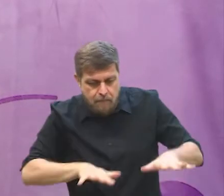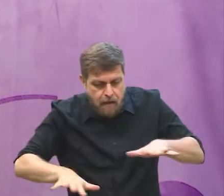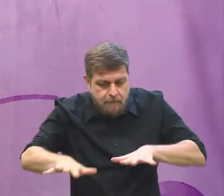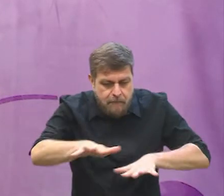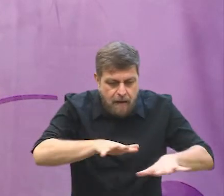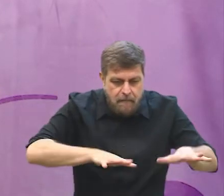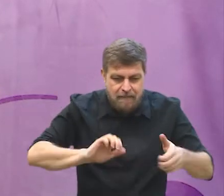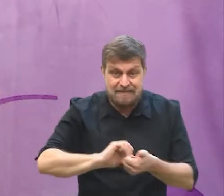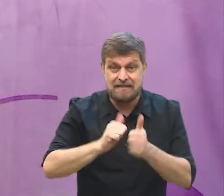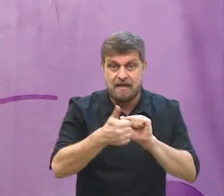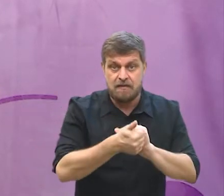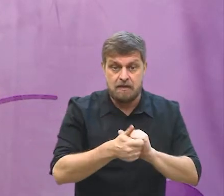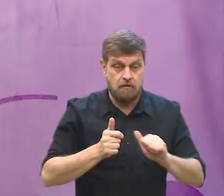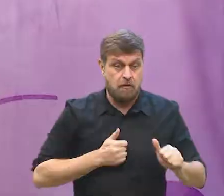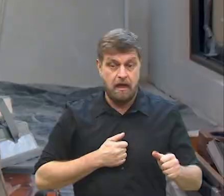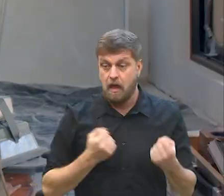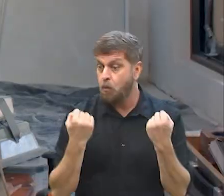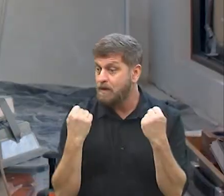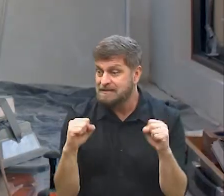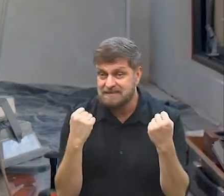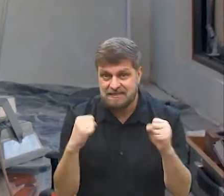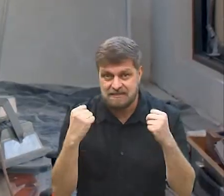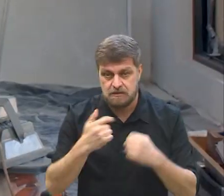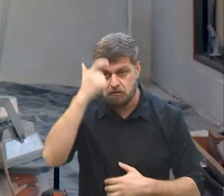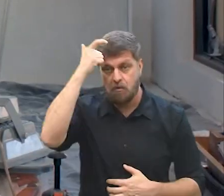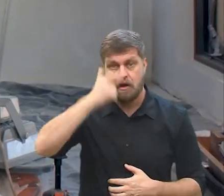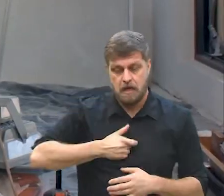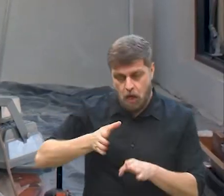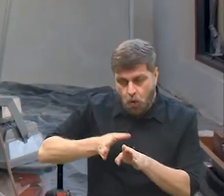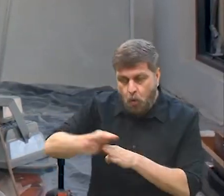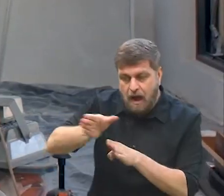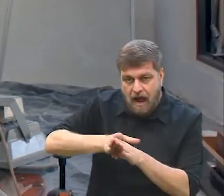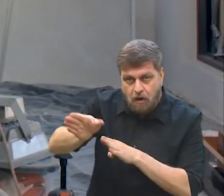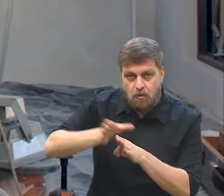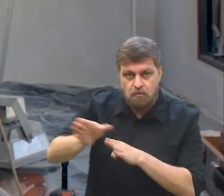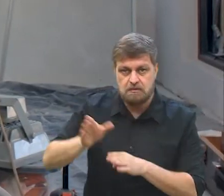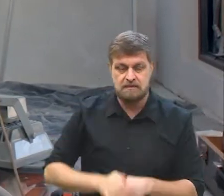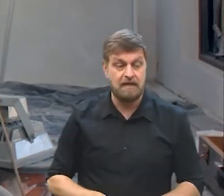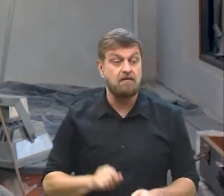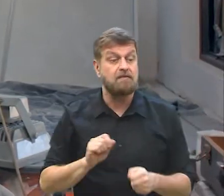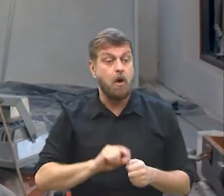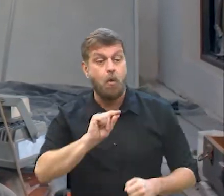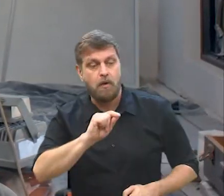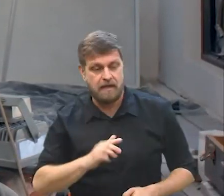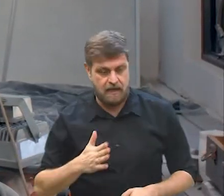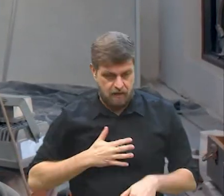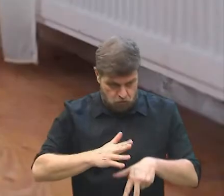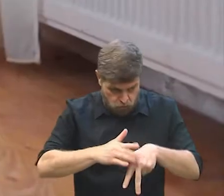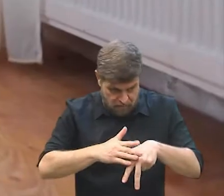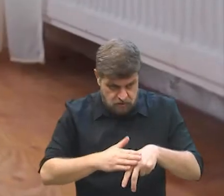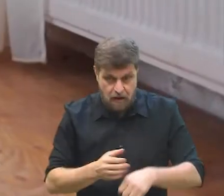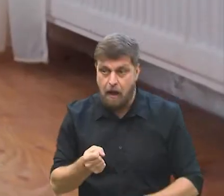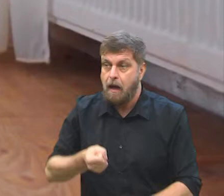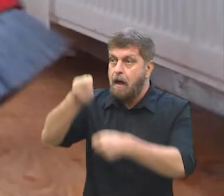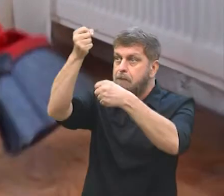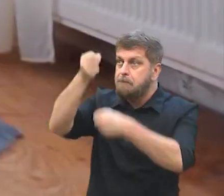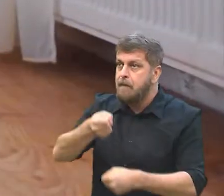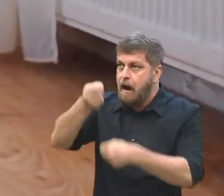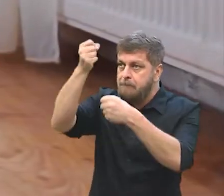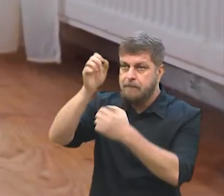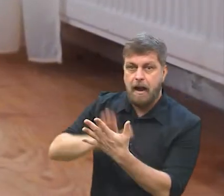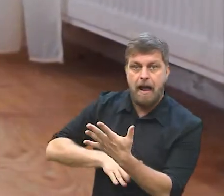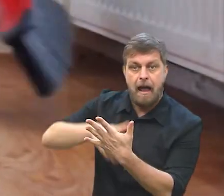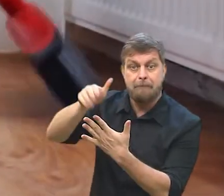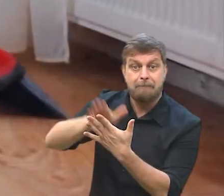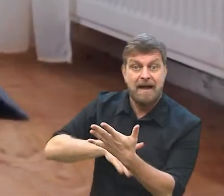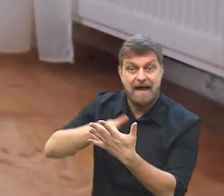é um exercício que eu mando, às vezes, os meus pacientes que operaram limpar a casa, pintar a parede, porque é um exercício